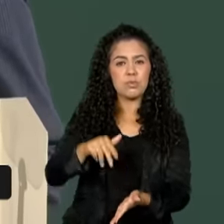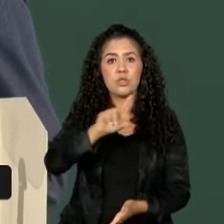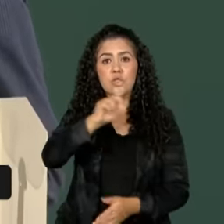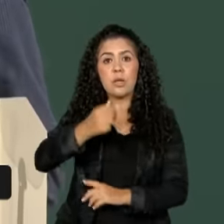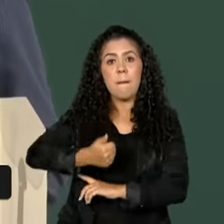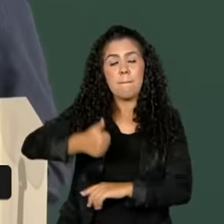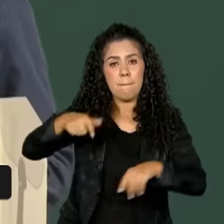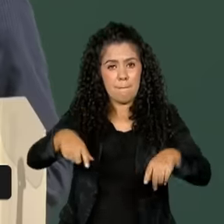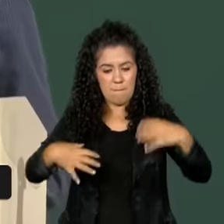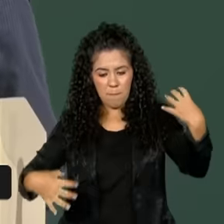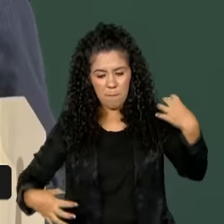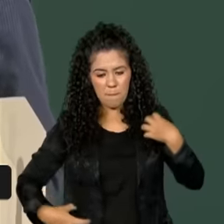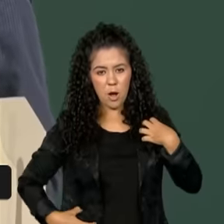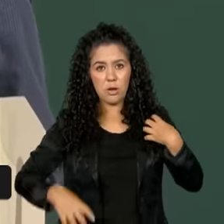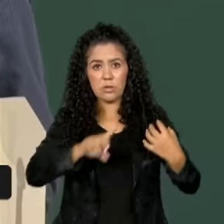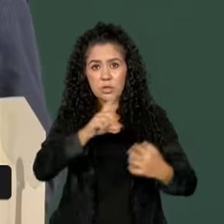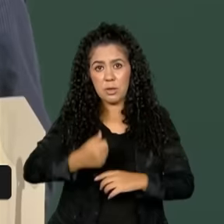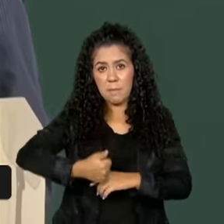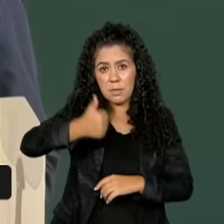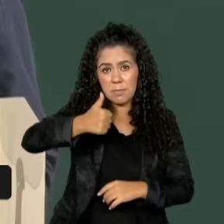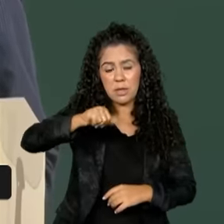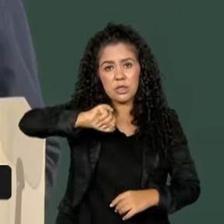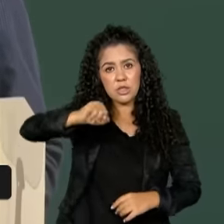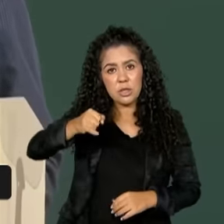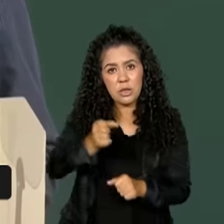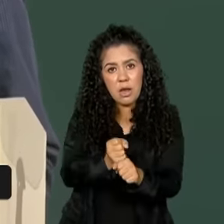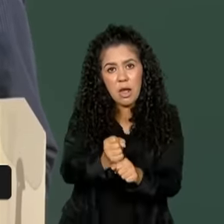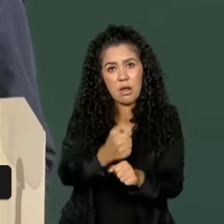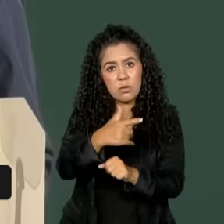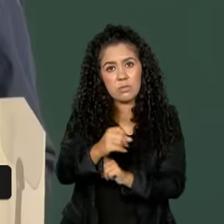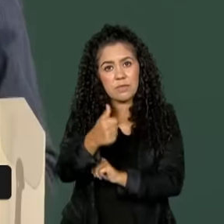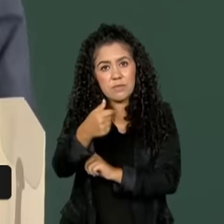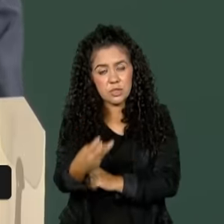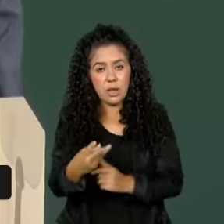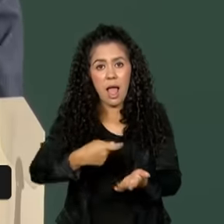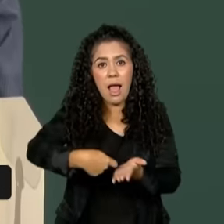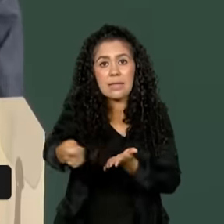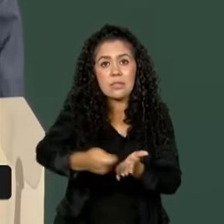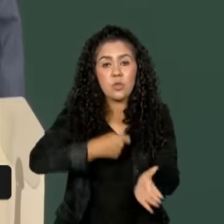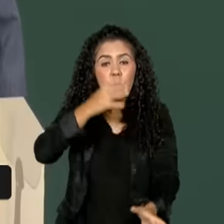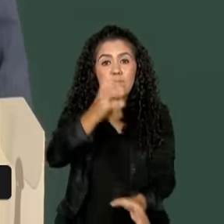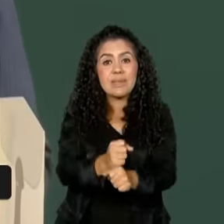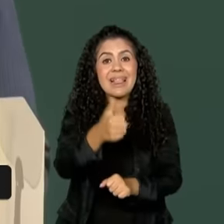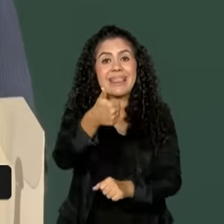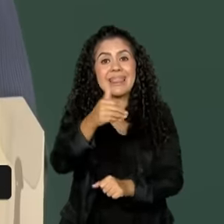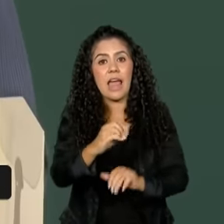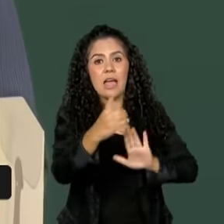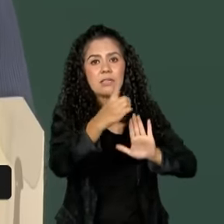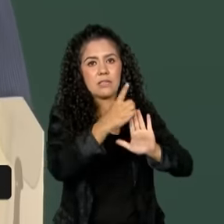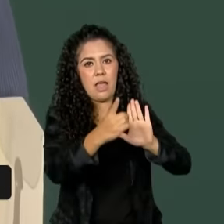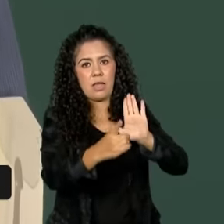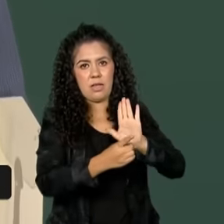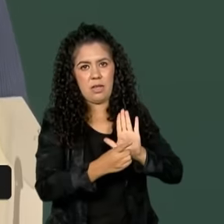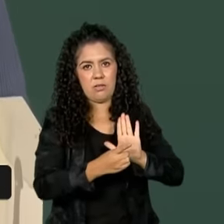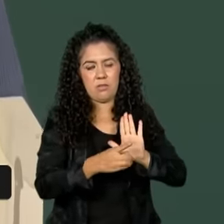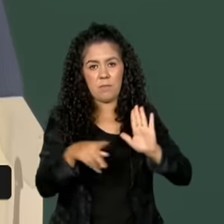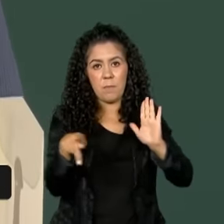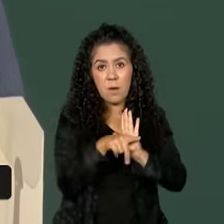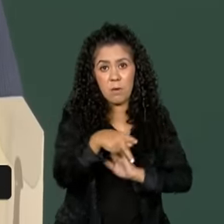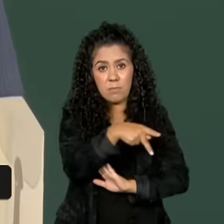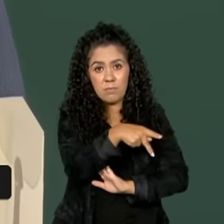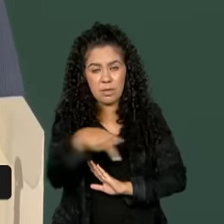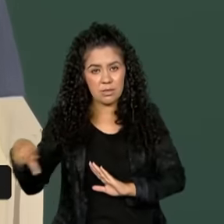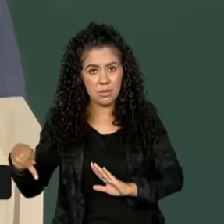1 de janeiro de 2023, assinou 10 decretos presidencial. Desses